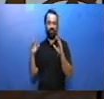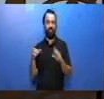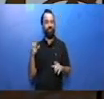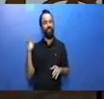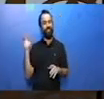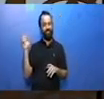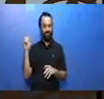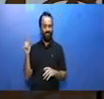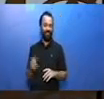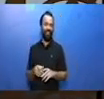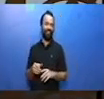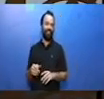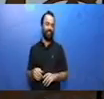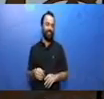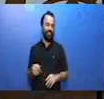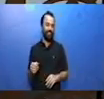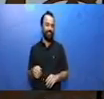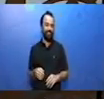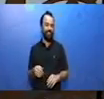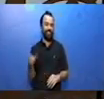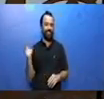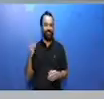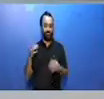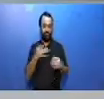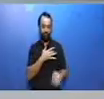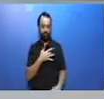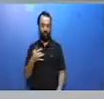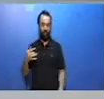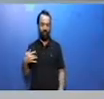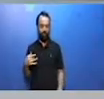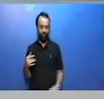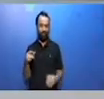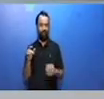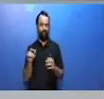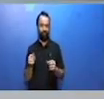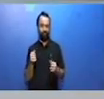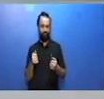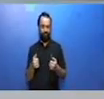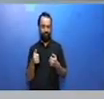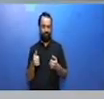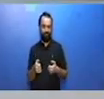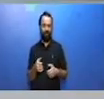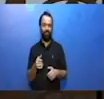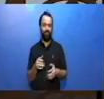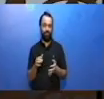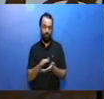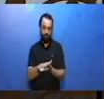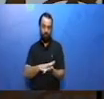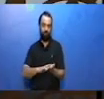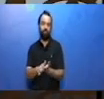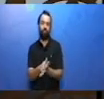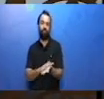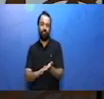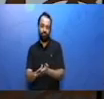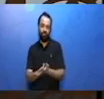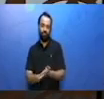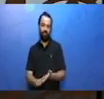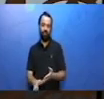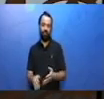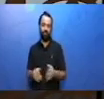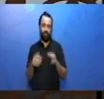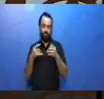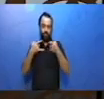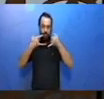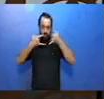alunos estejam fazendo igual a Cloro. Estou Tá? me cuidando também, viu, Tia Ju? Isso, tem lembrado de lavar as mãos, usar